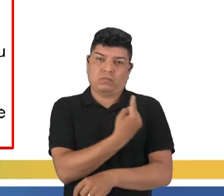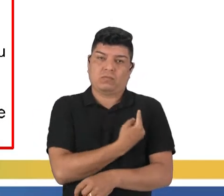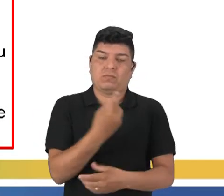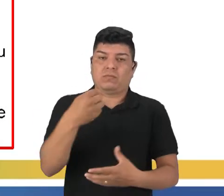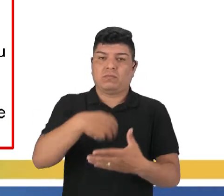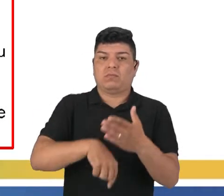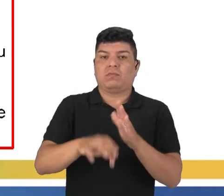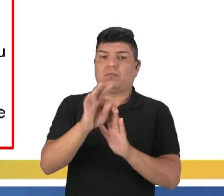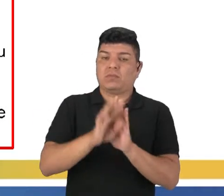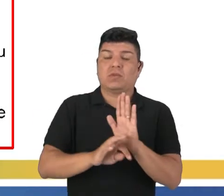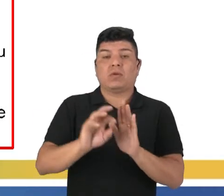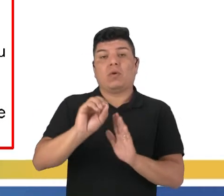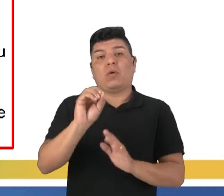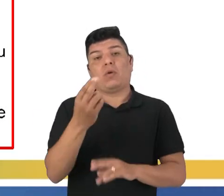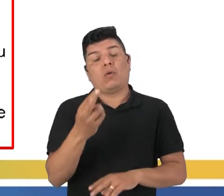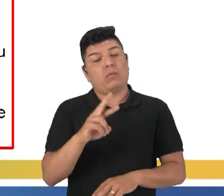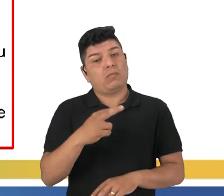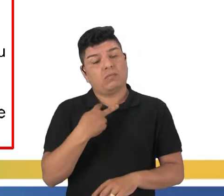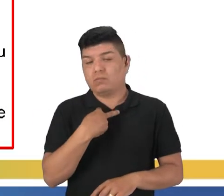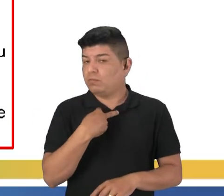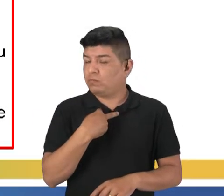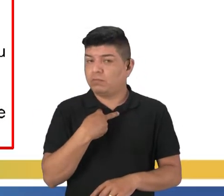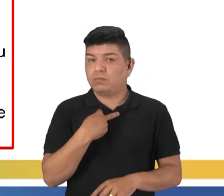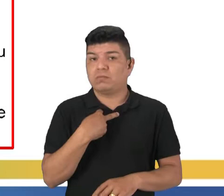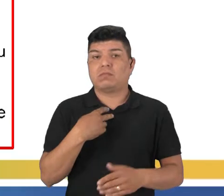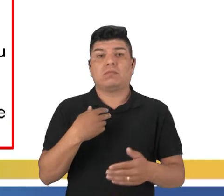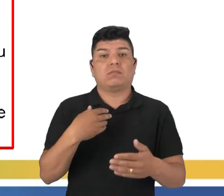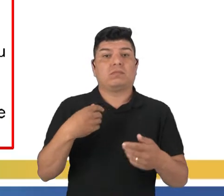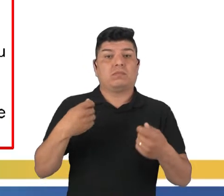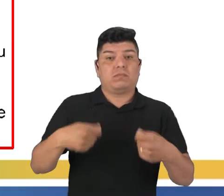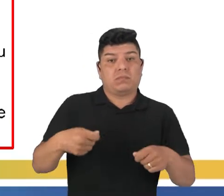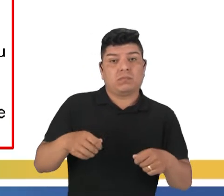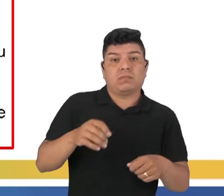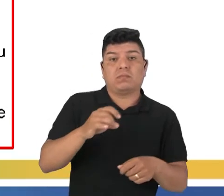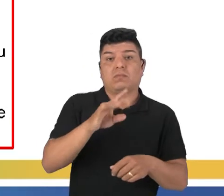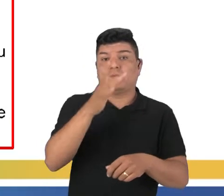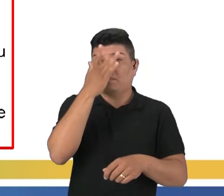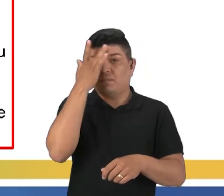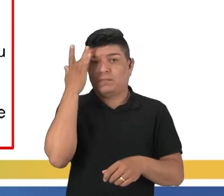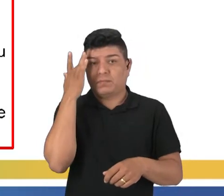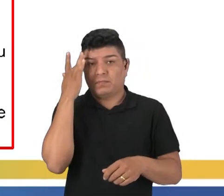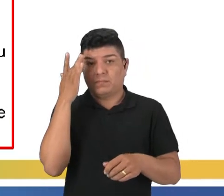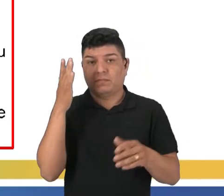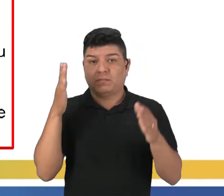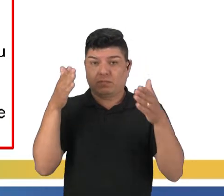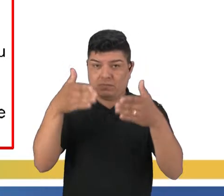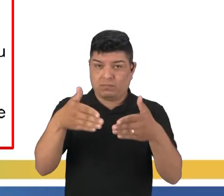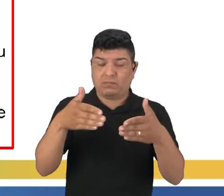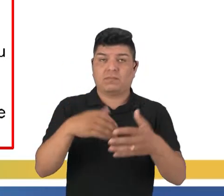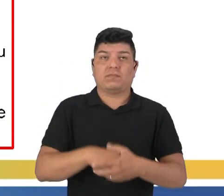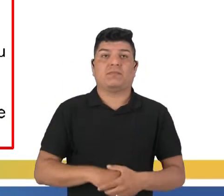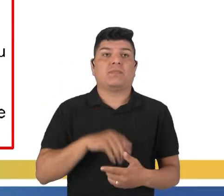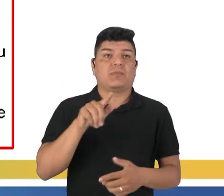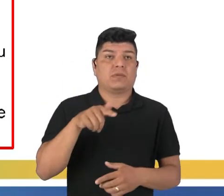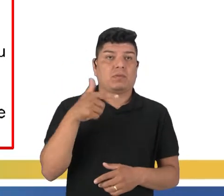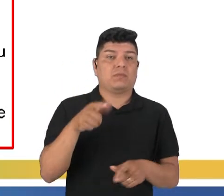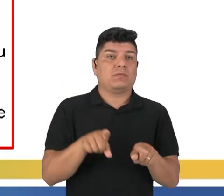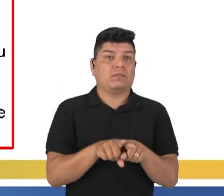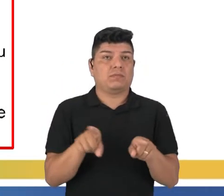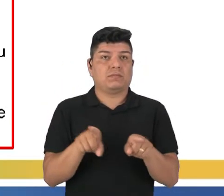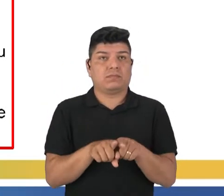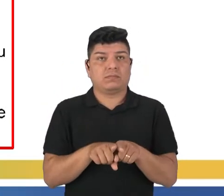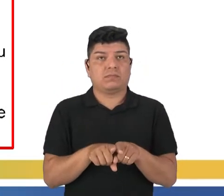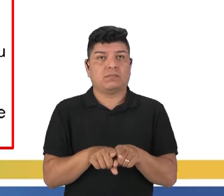texto. Ou não, como ele está dizendo aí, tá? A depender de quem? Do público ao qual ele será destinado. Outro ponto é